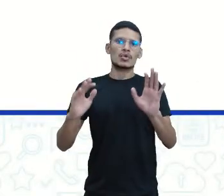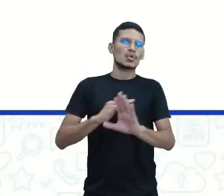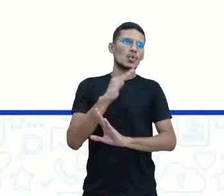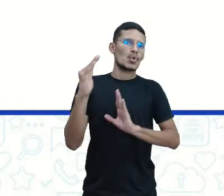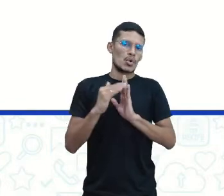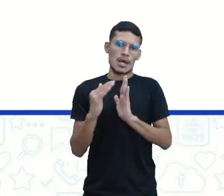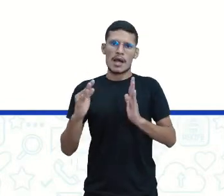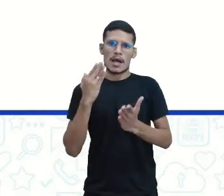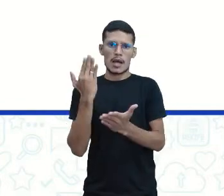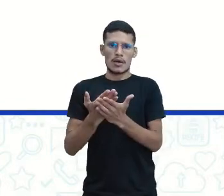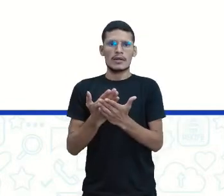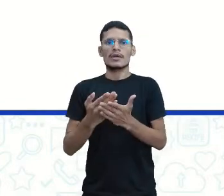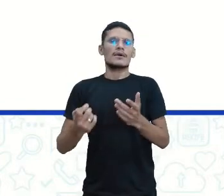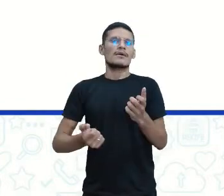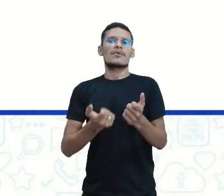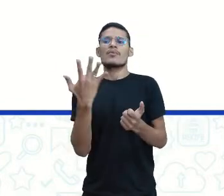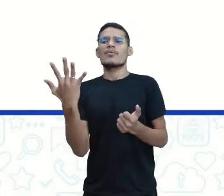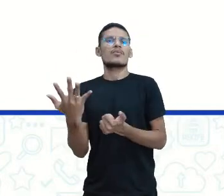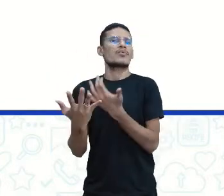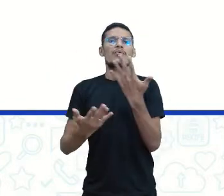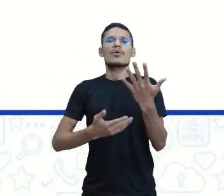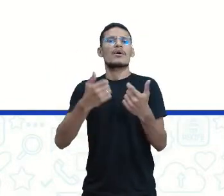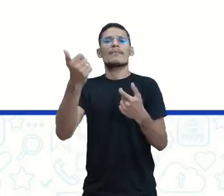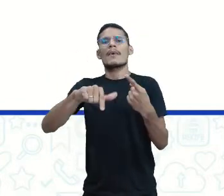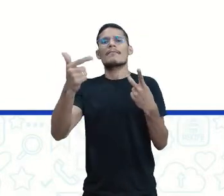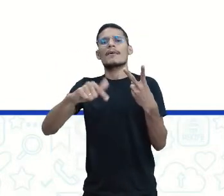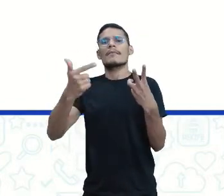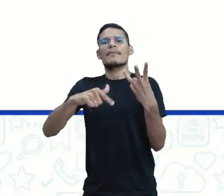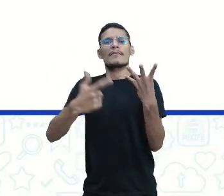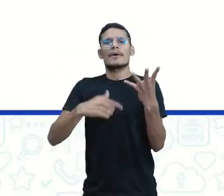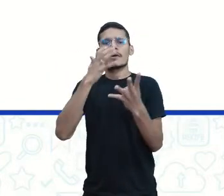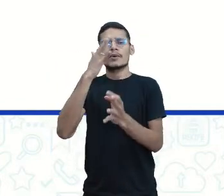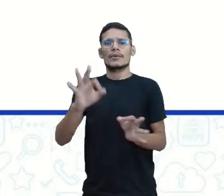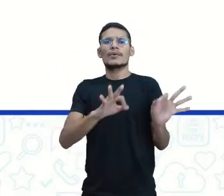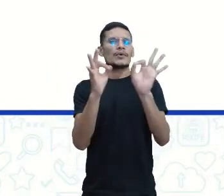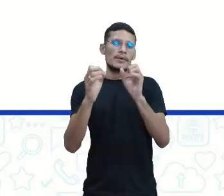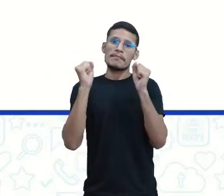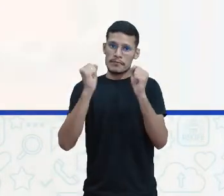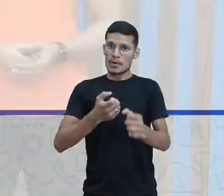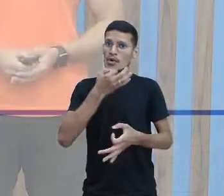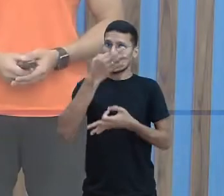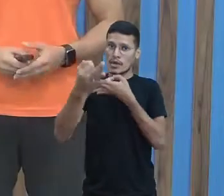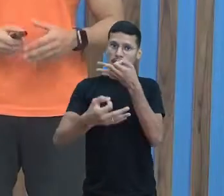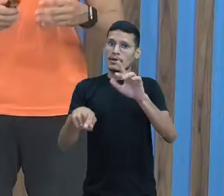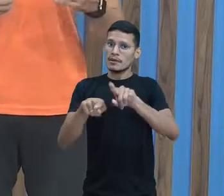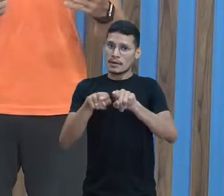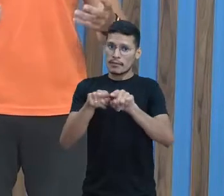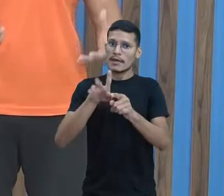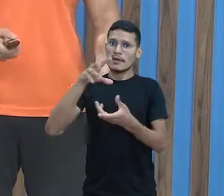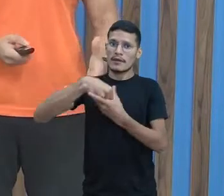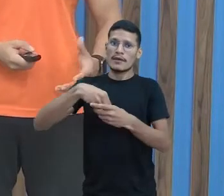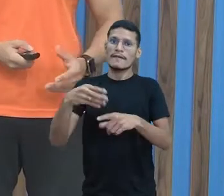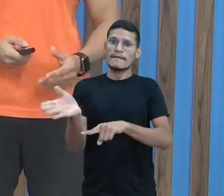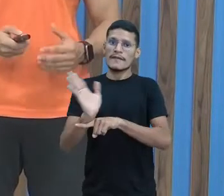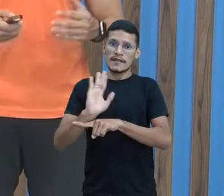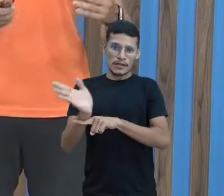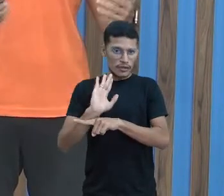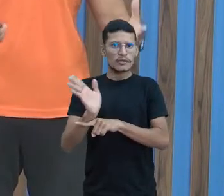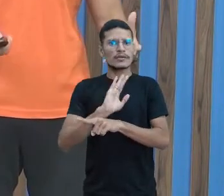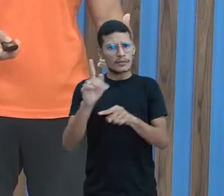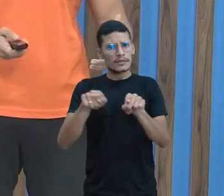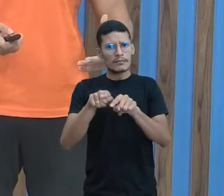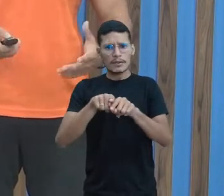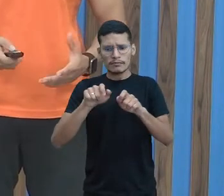assistir também quantas vezes você quiser, enviando também o seu comentário lá no nosso vídeo, tá bom? E compartilhando também com o